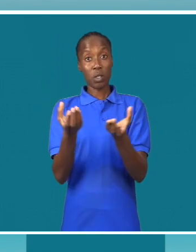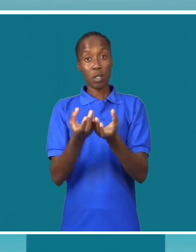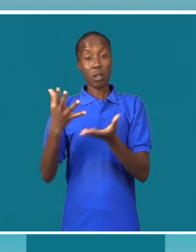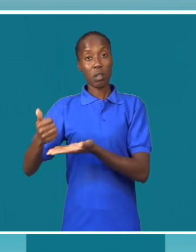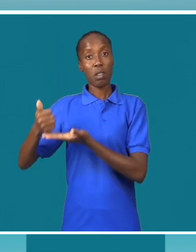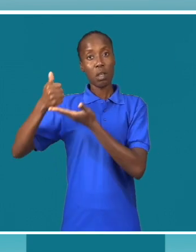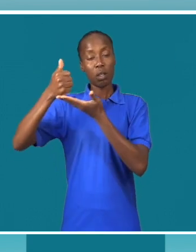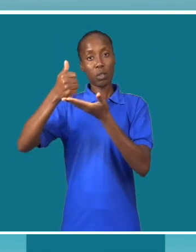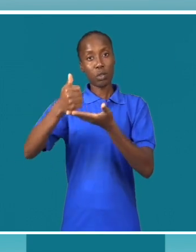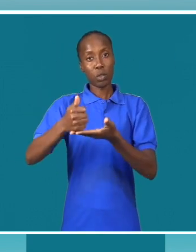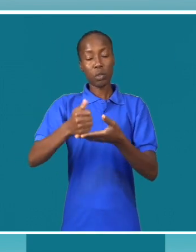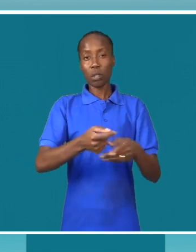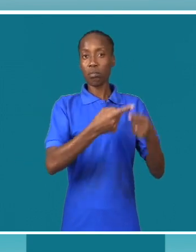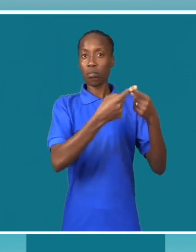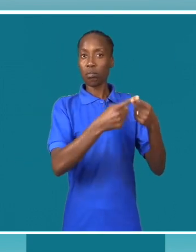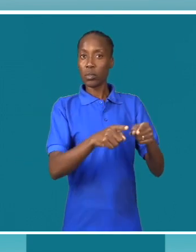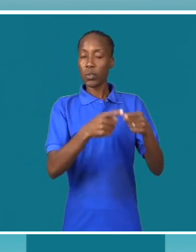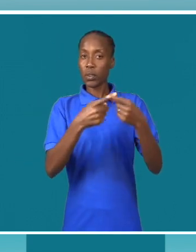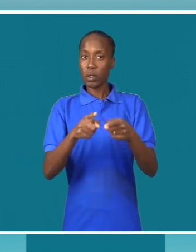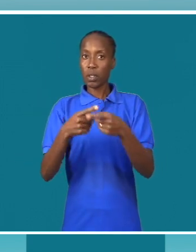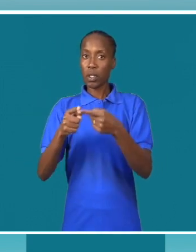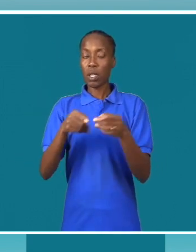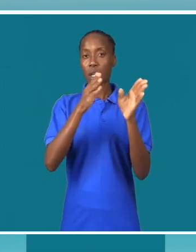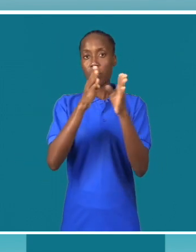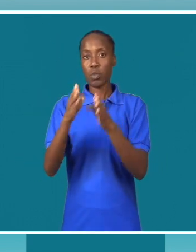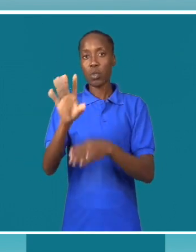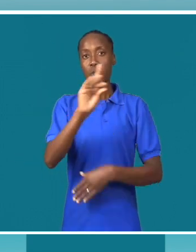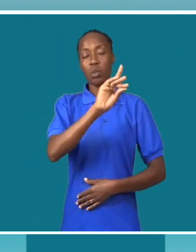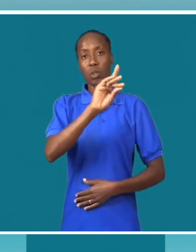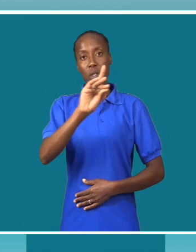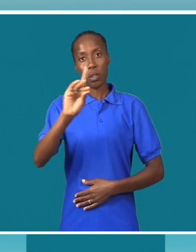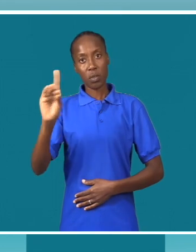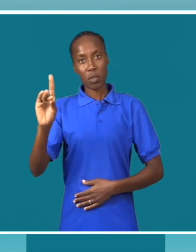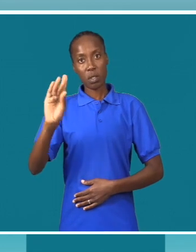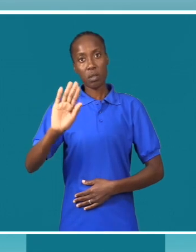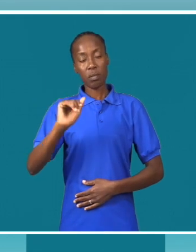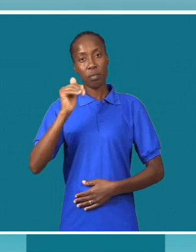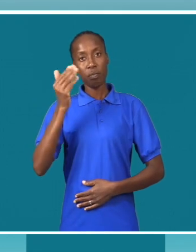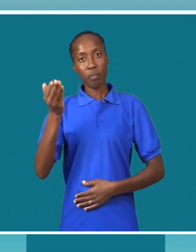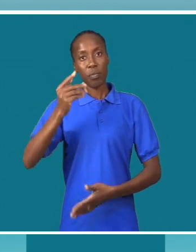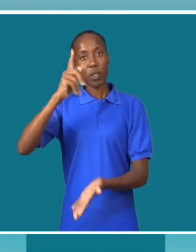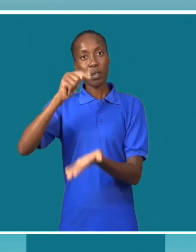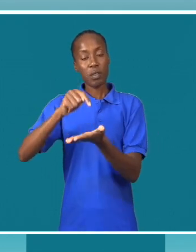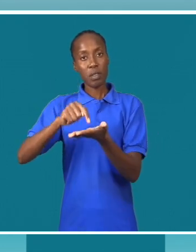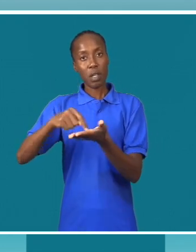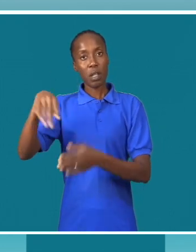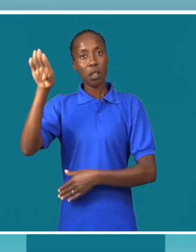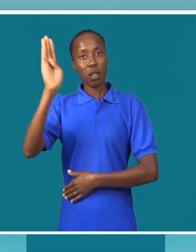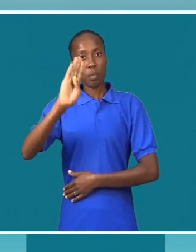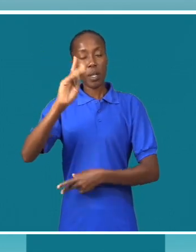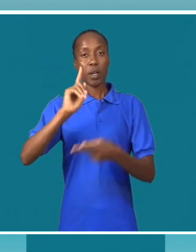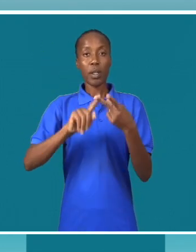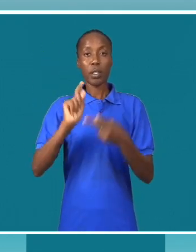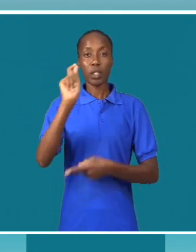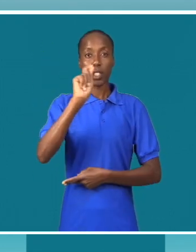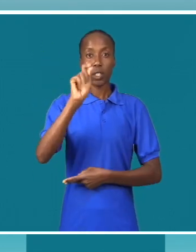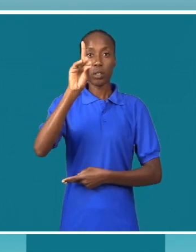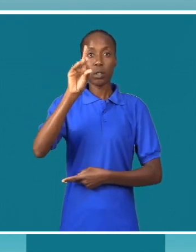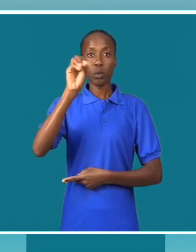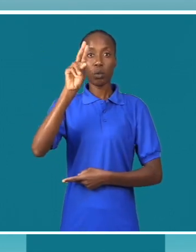diverso tipo de apoio às pessoas com deficiência nas cidades da Beira e distrito de Dondo.